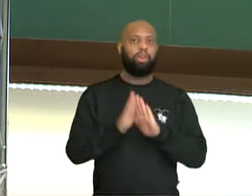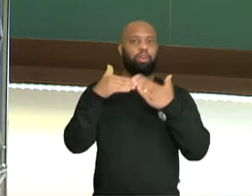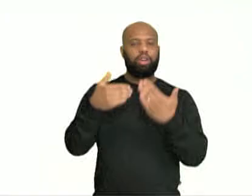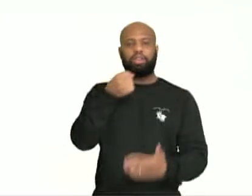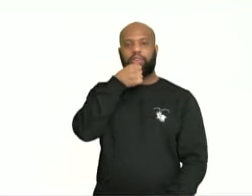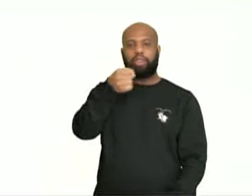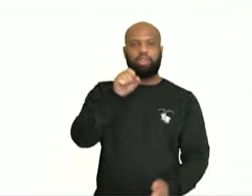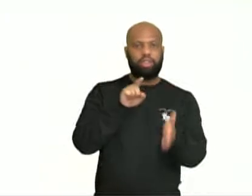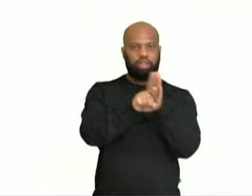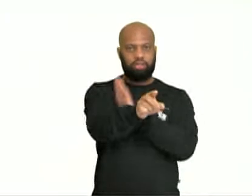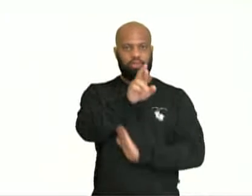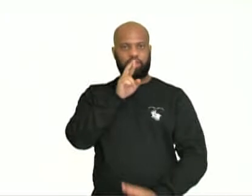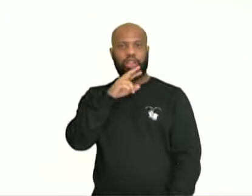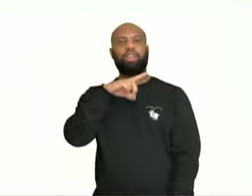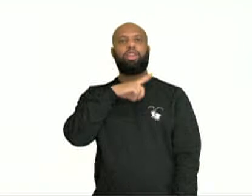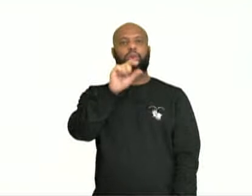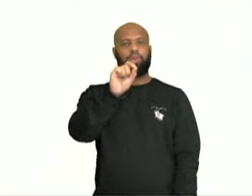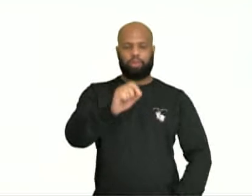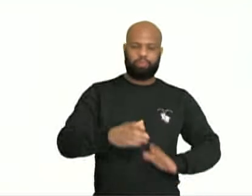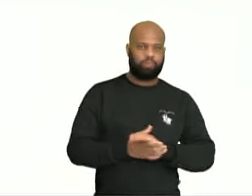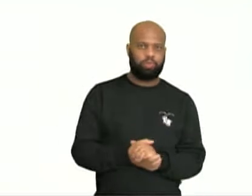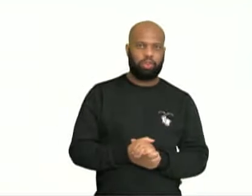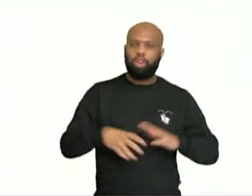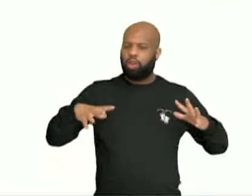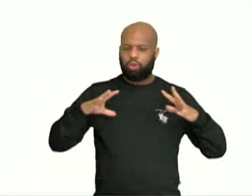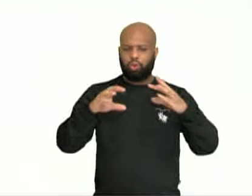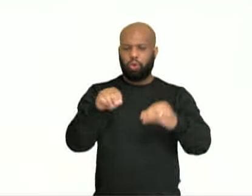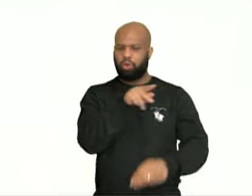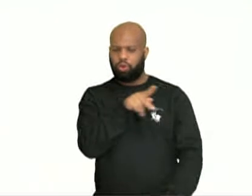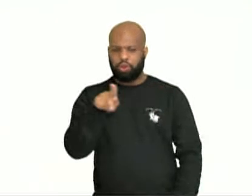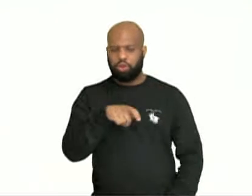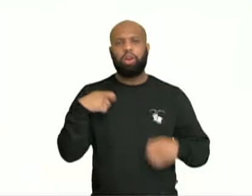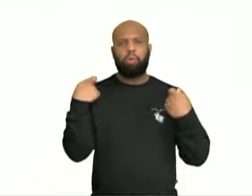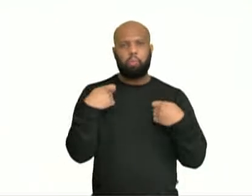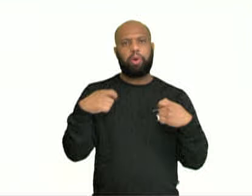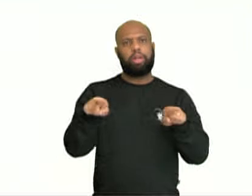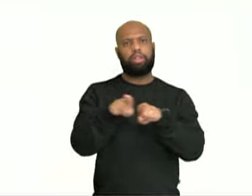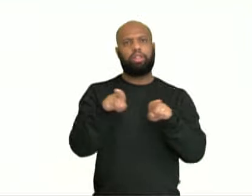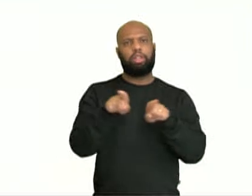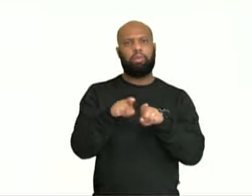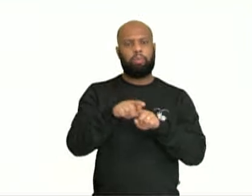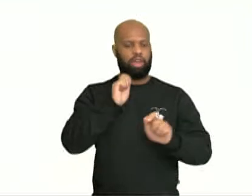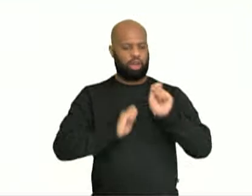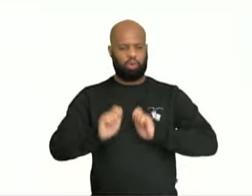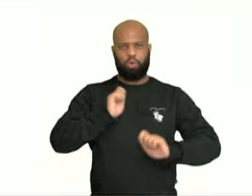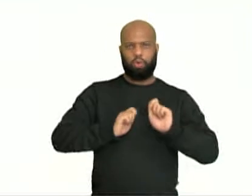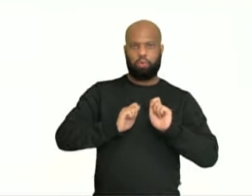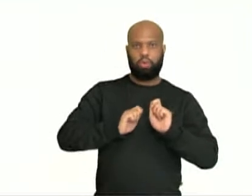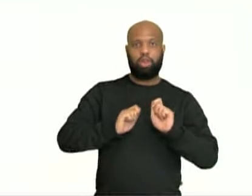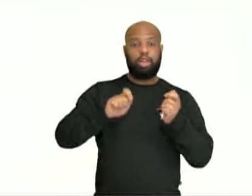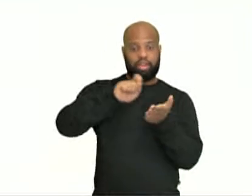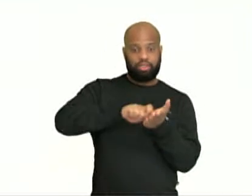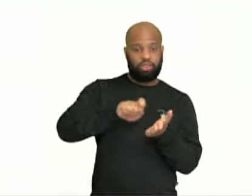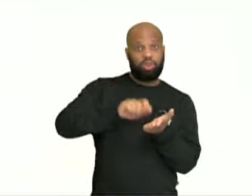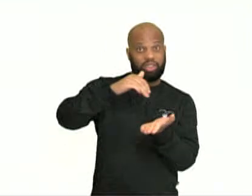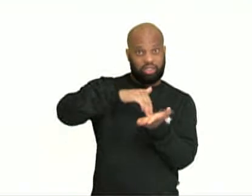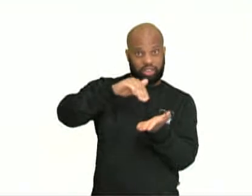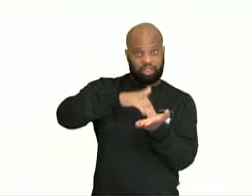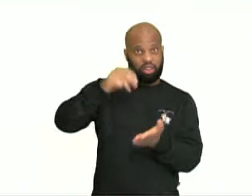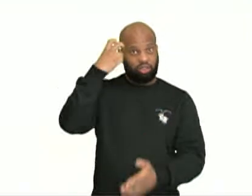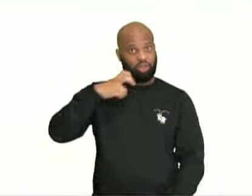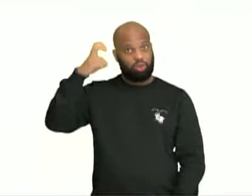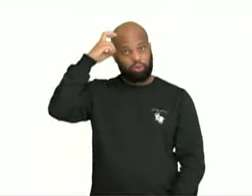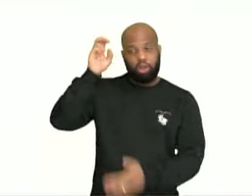eu tenho: todo professor deve ter um pouco de ator. O escritor e secretário de Cultura de